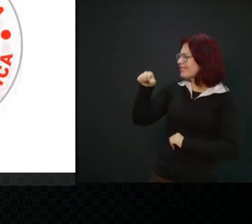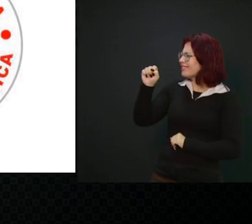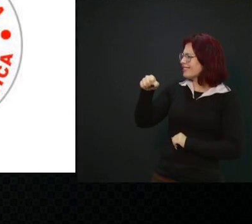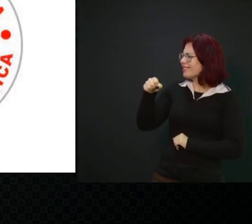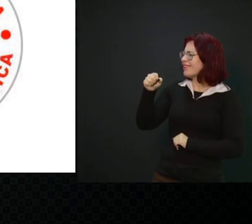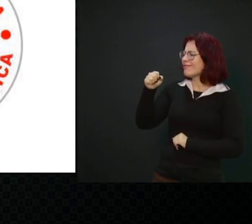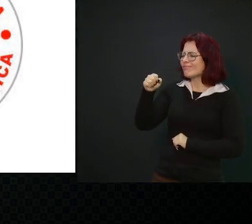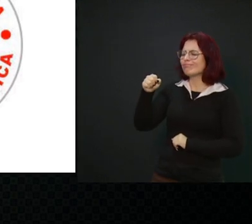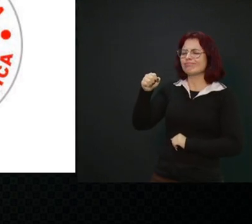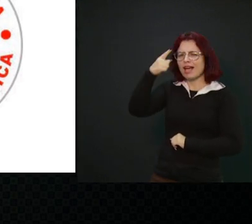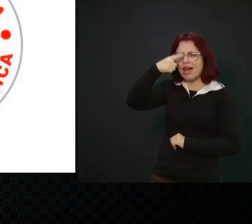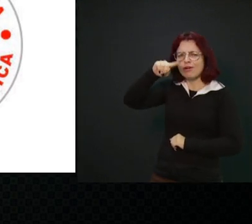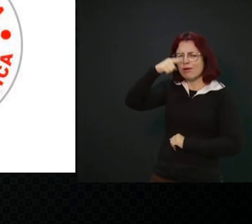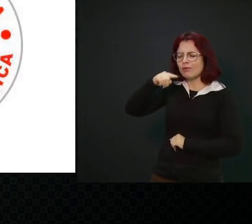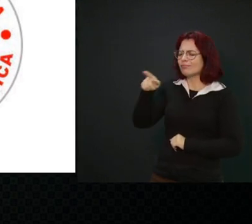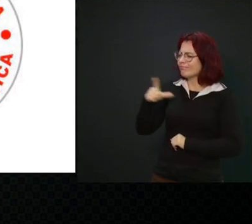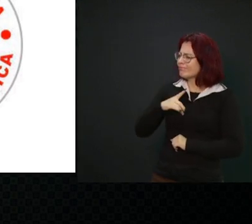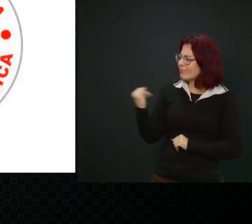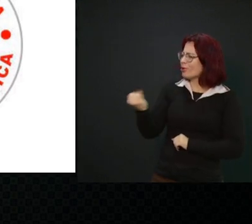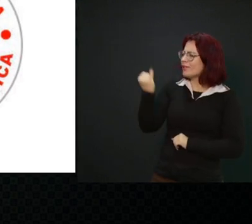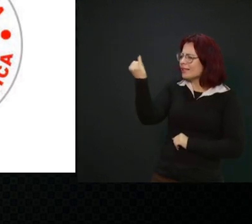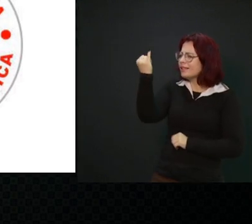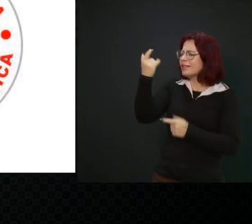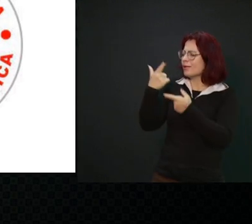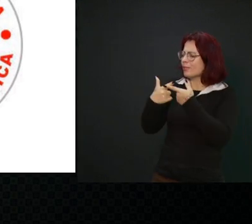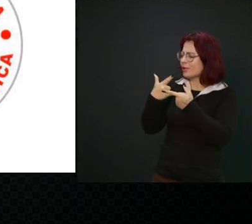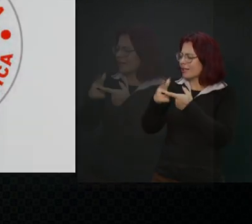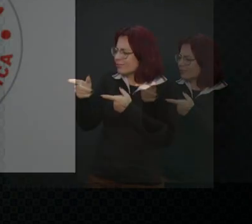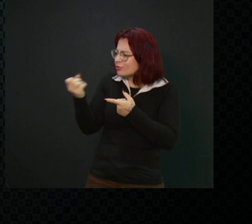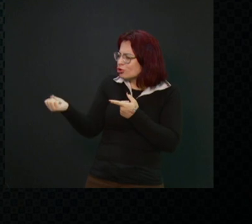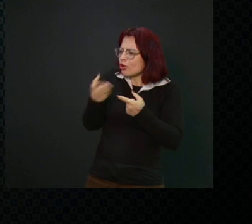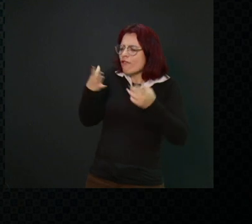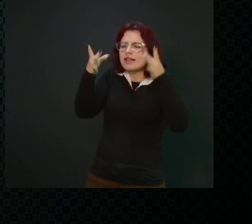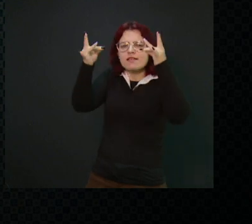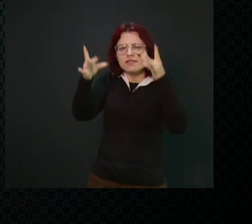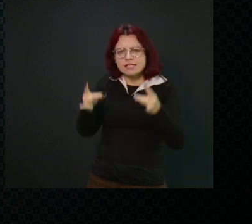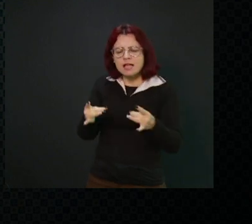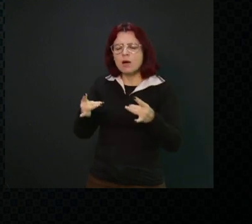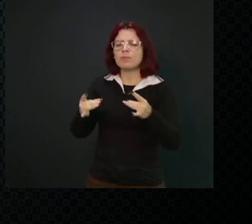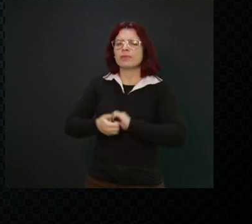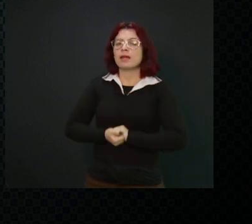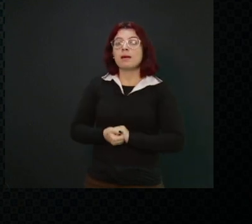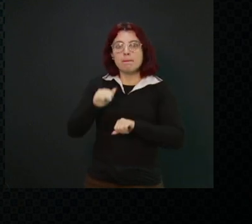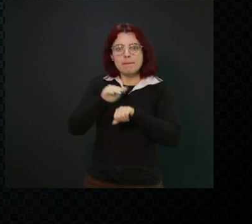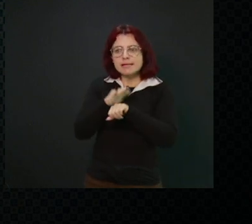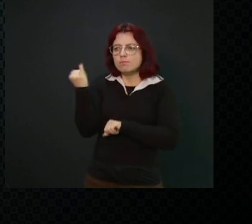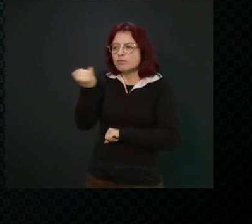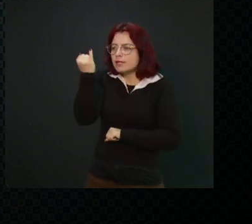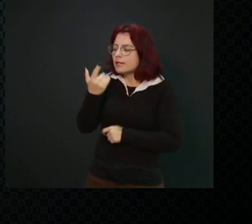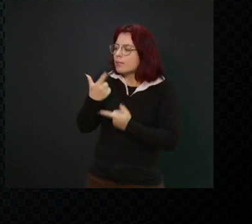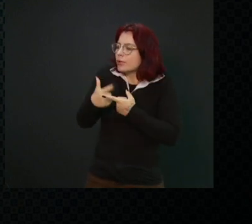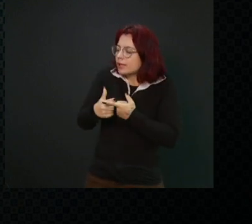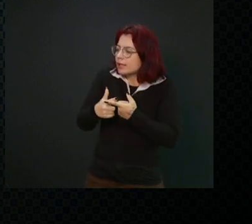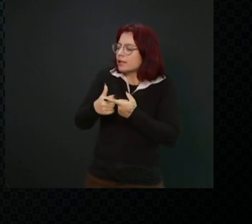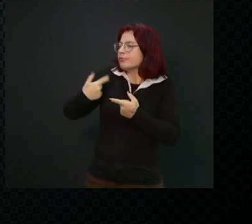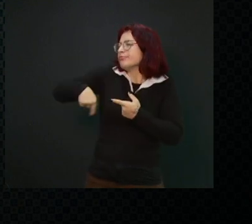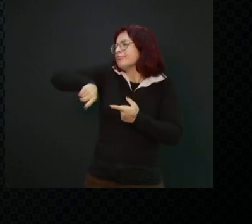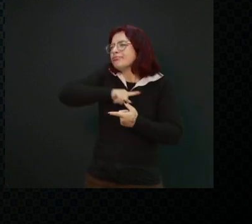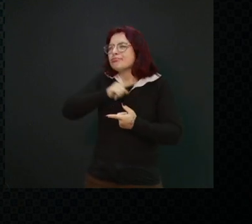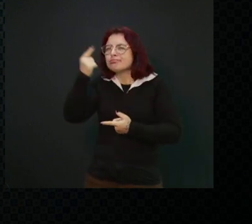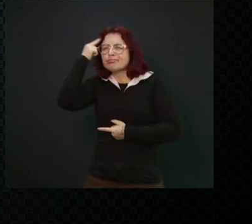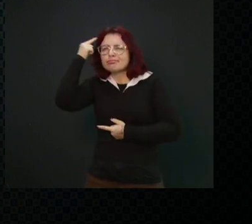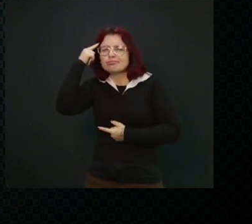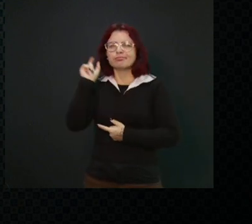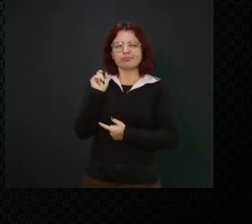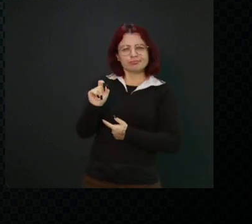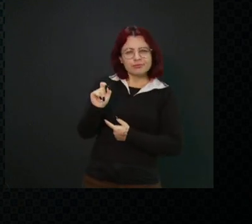muito interessante essa nova definição, principalmente, né, Carol, porque a gente sempre ouve as